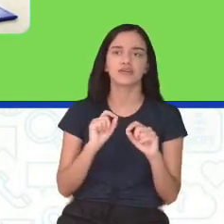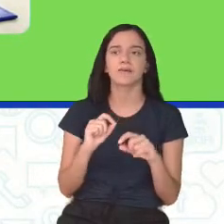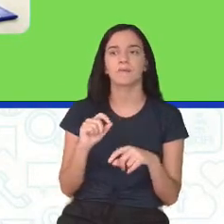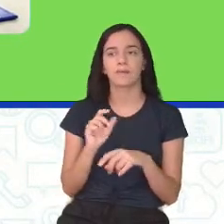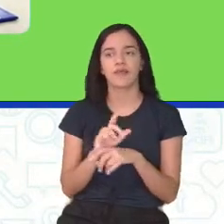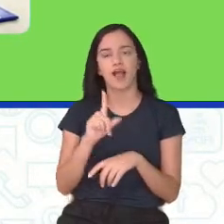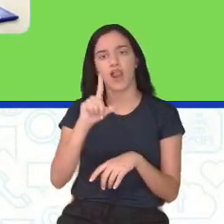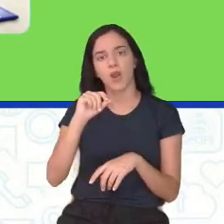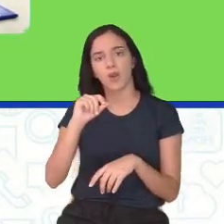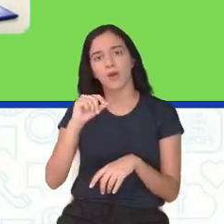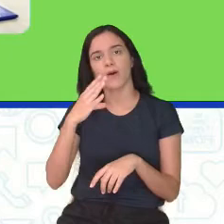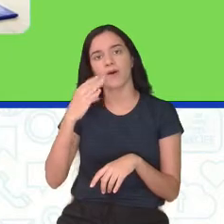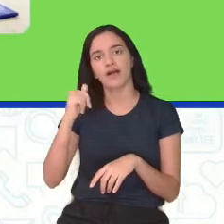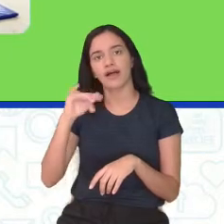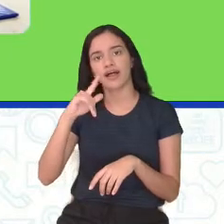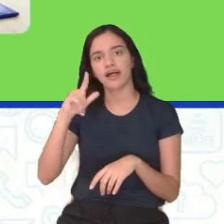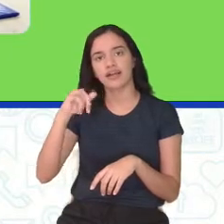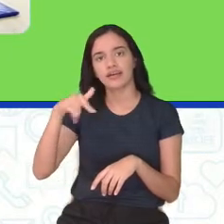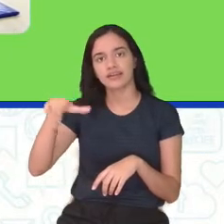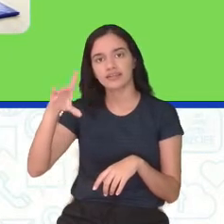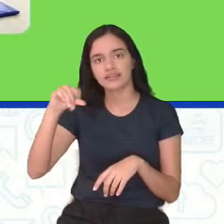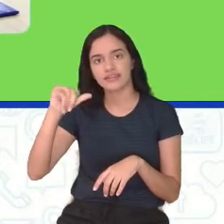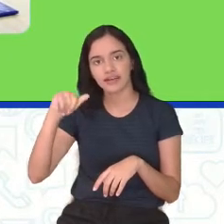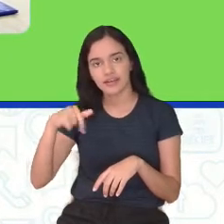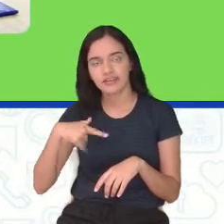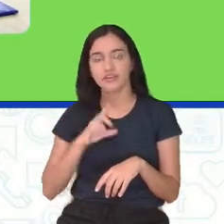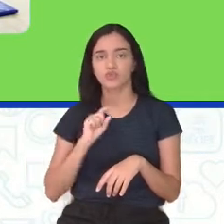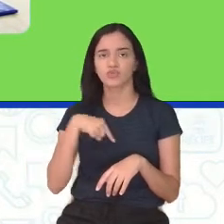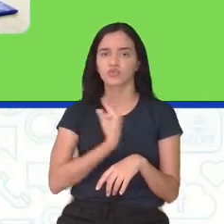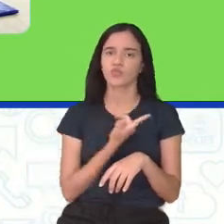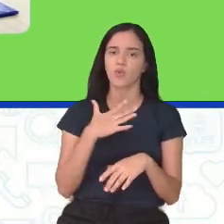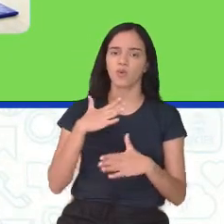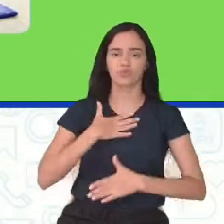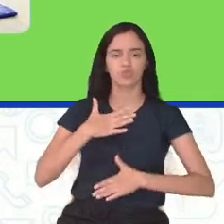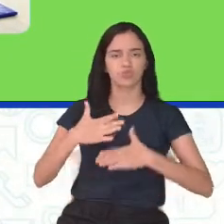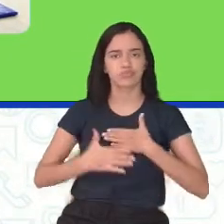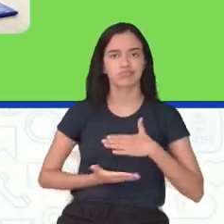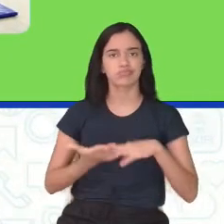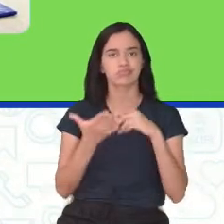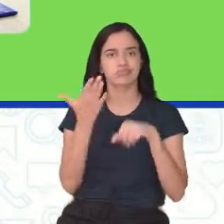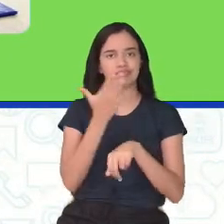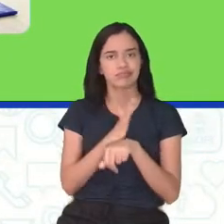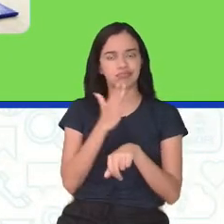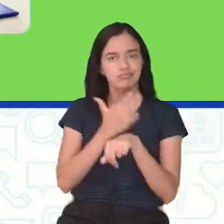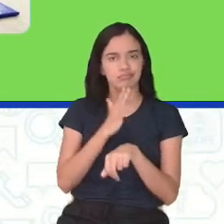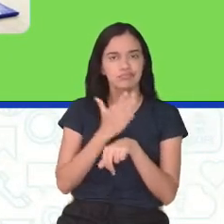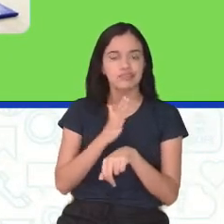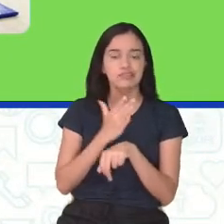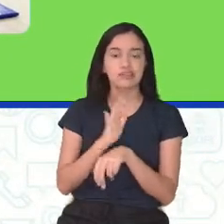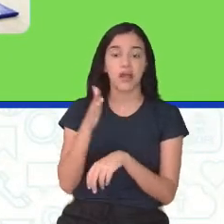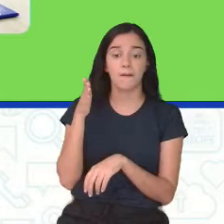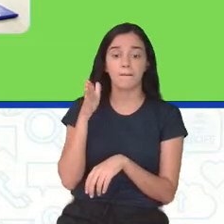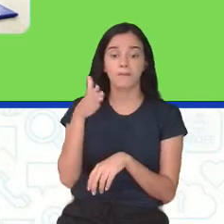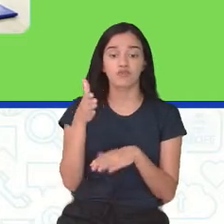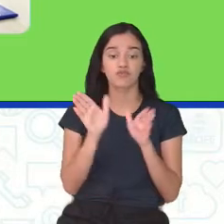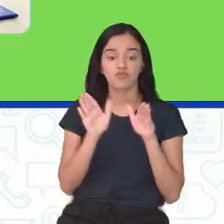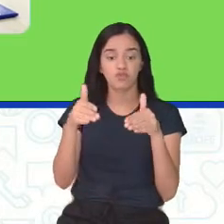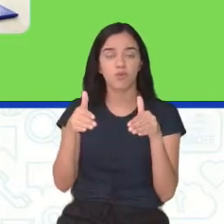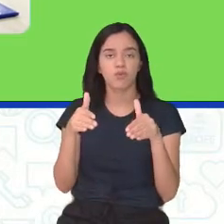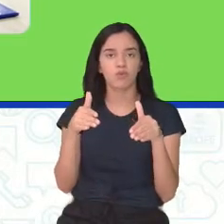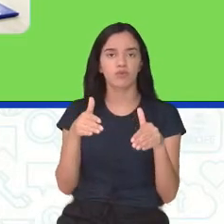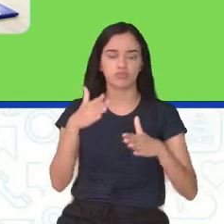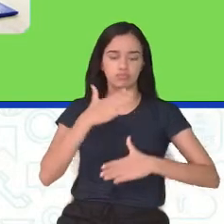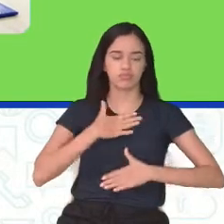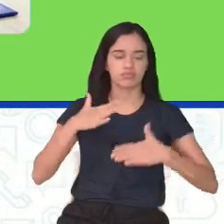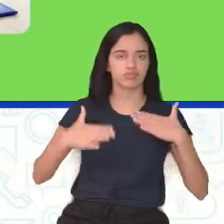aí para partes localizadas do nosso corpo, né? Quando a gente faz um treinamento mais direcionado a algumas